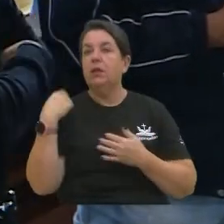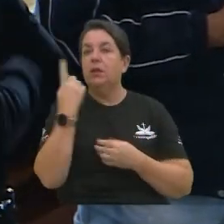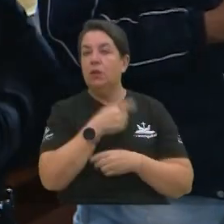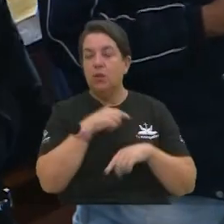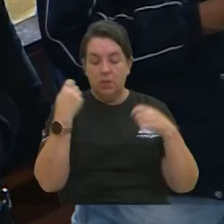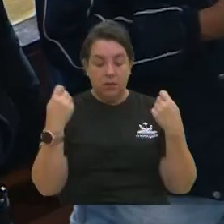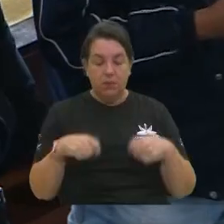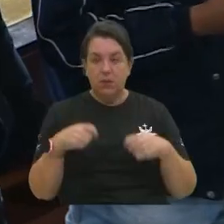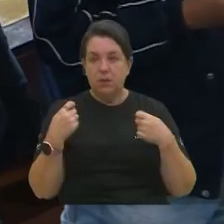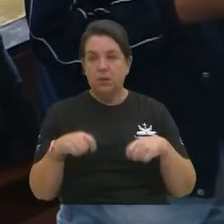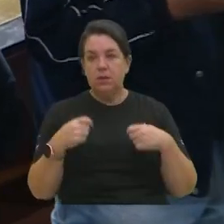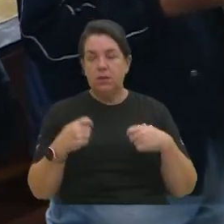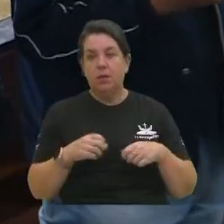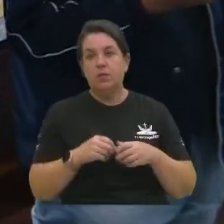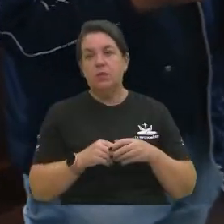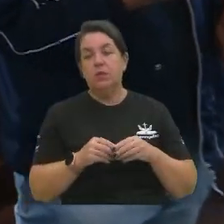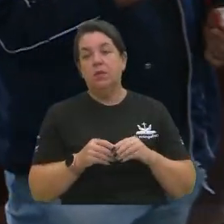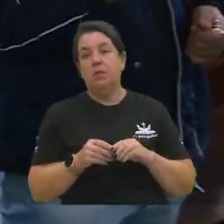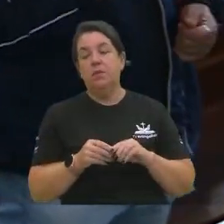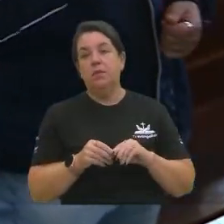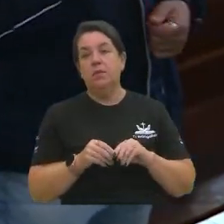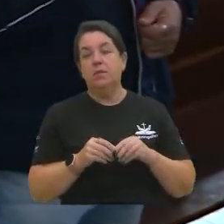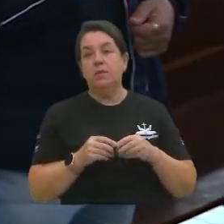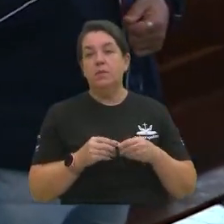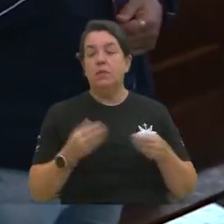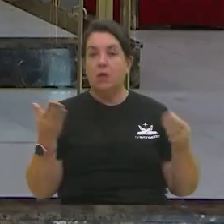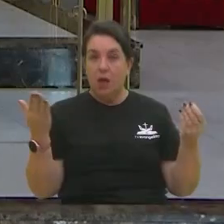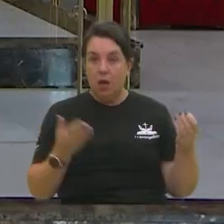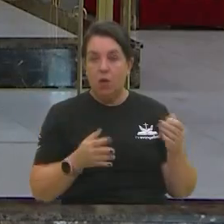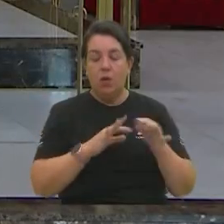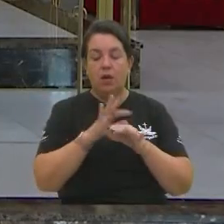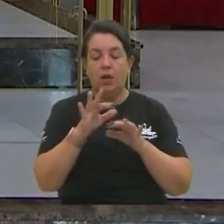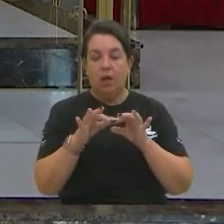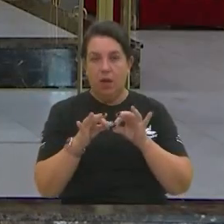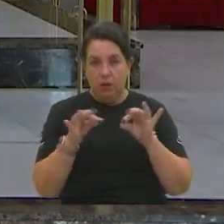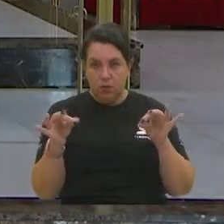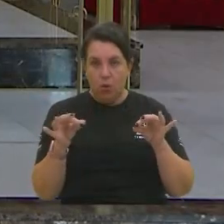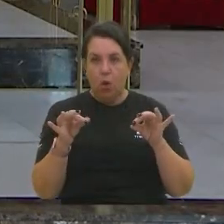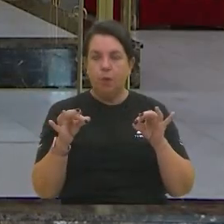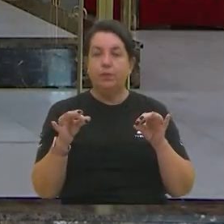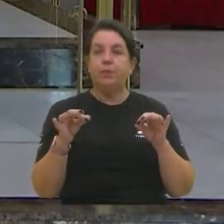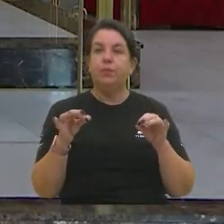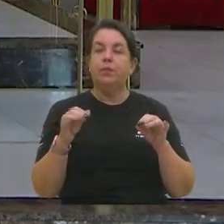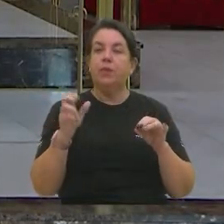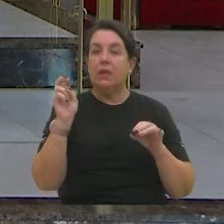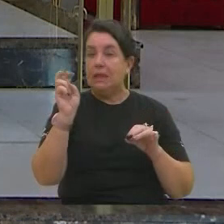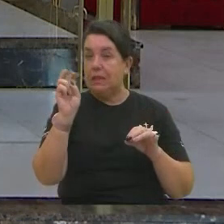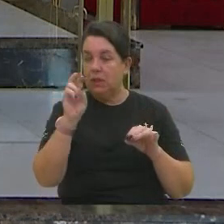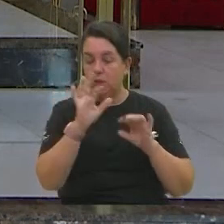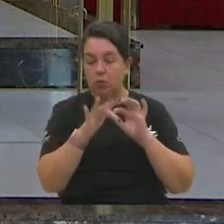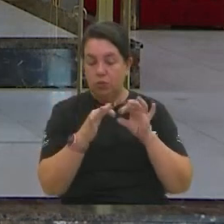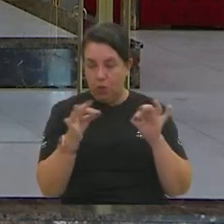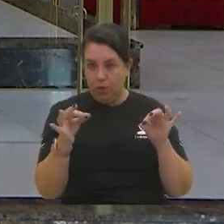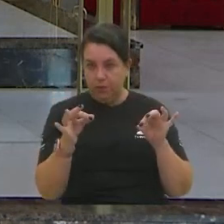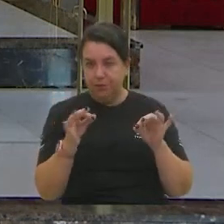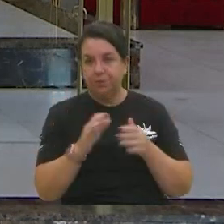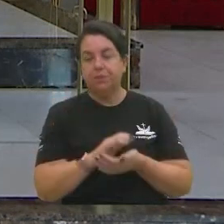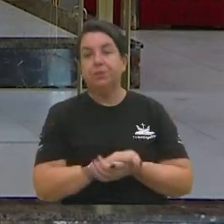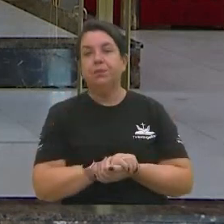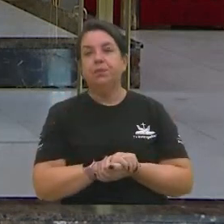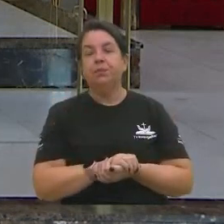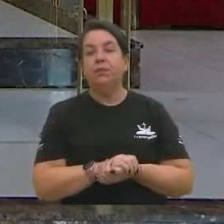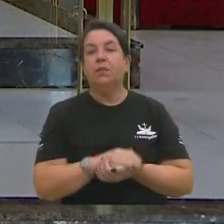tanto necessitamos. Pegue a sua fita, o seu cordão, e vamos juntos neste momento, na